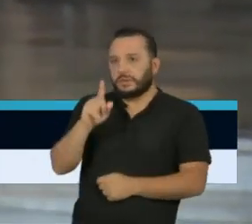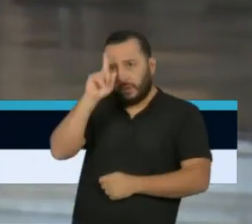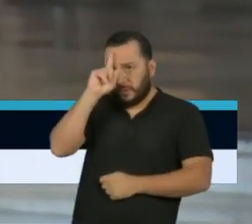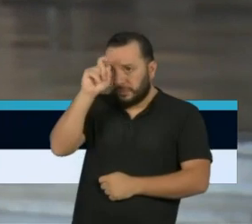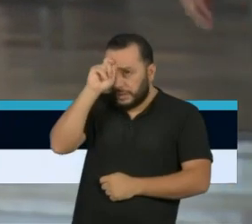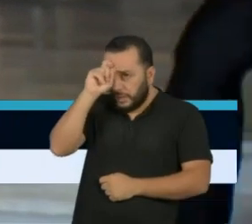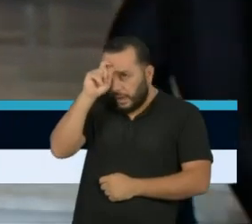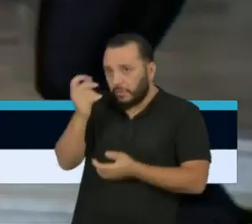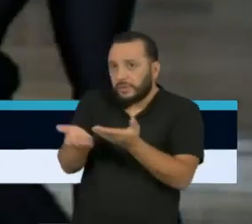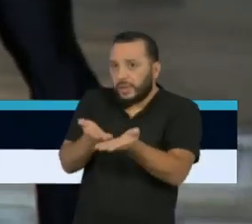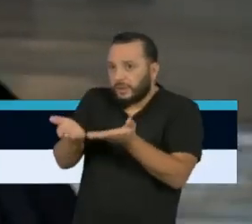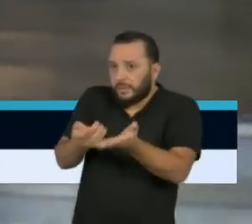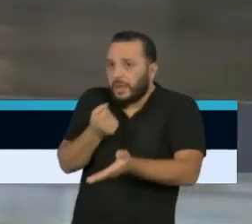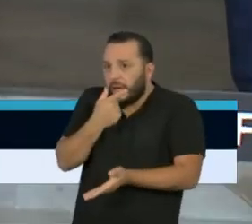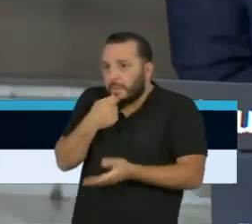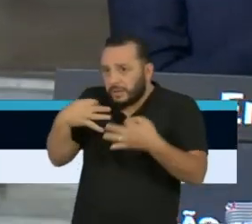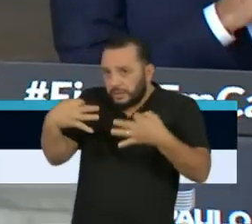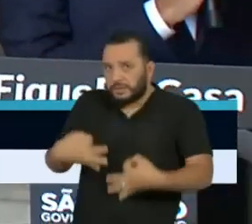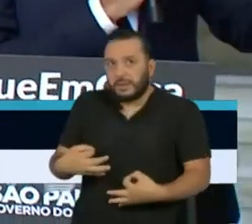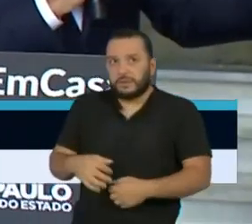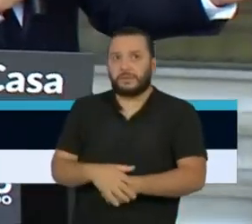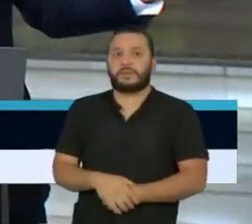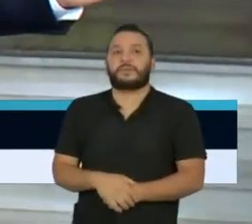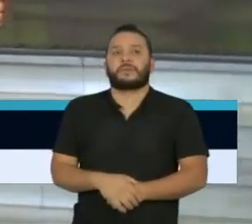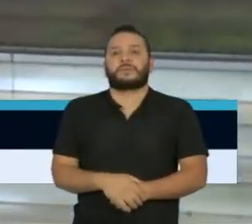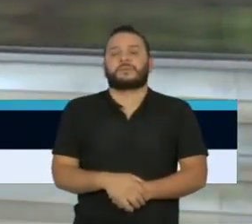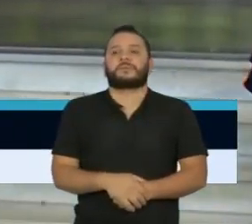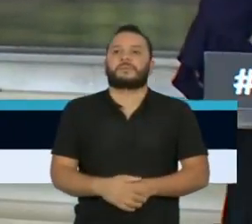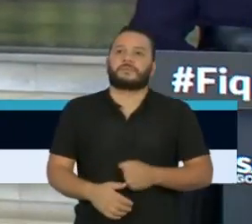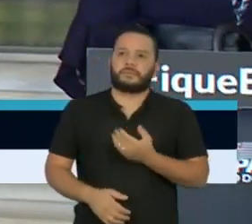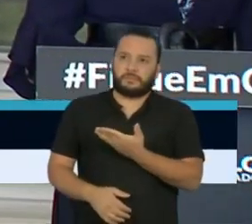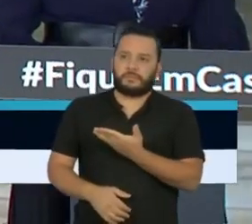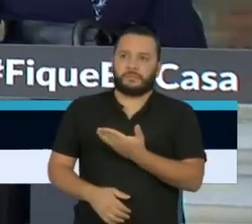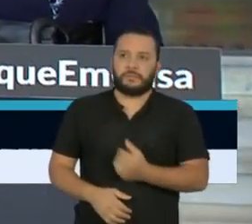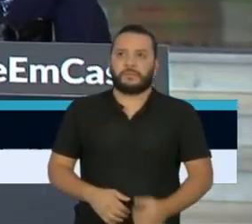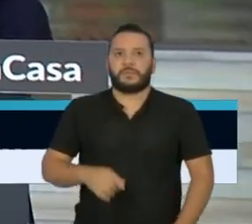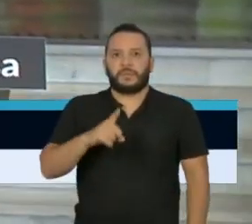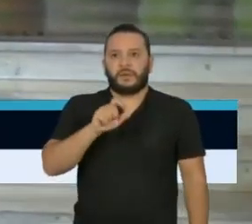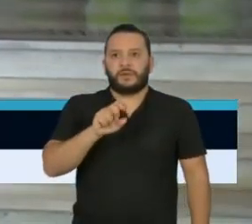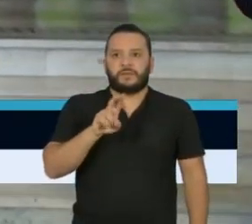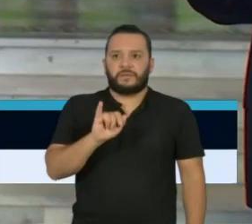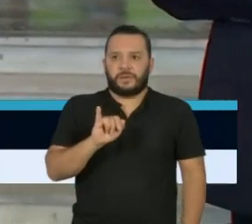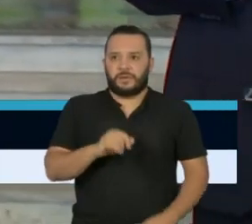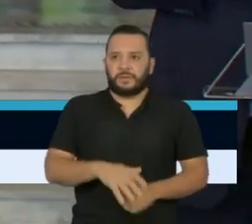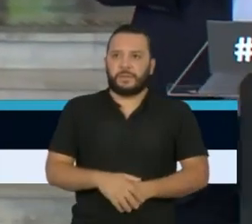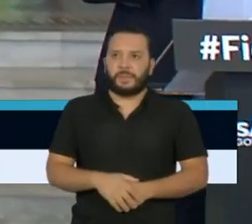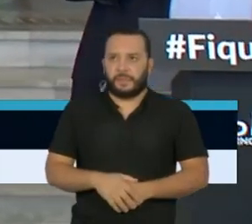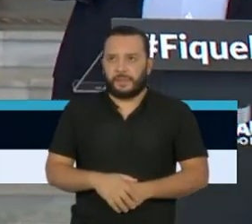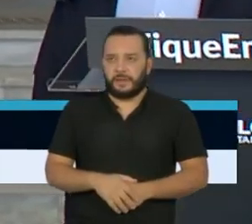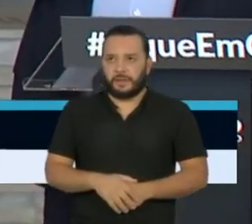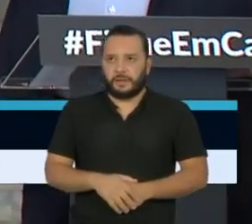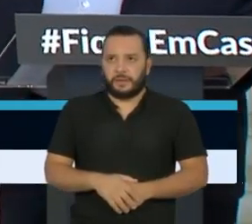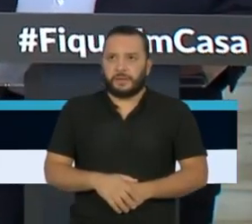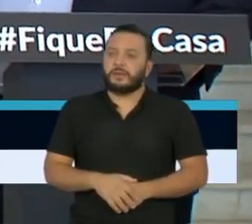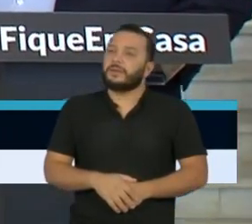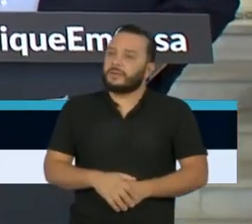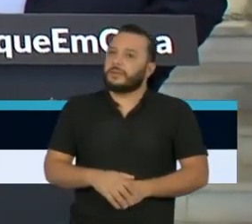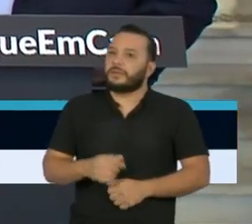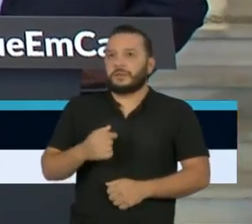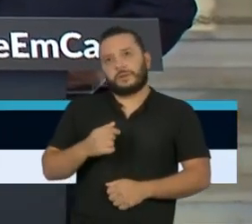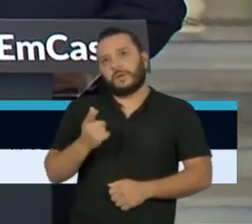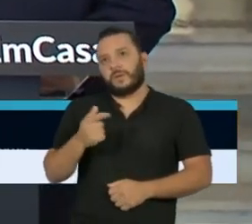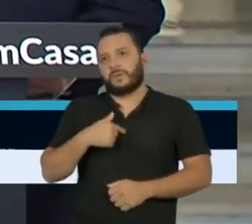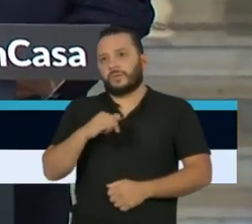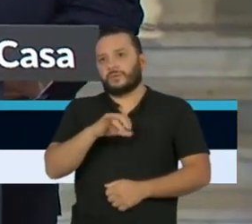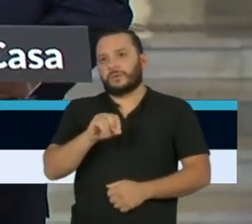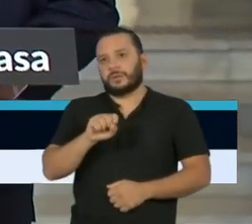Obrigado, Bruno. Doutor Germa ou doutor Davi Uip? A primeira pergunta é feita pelo jornalista Pablo